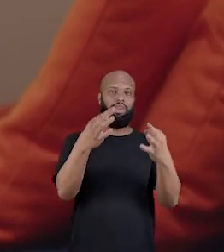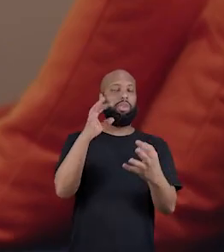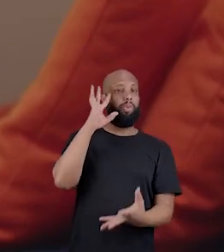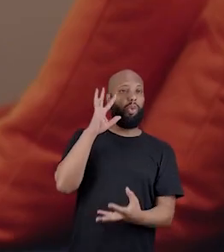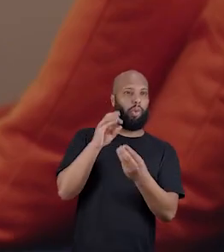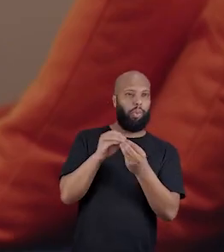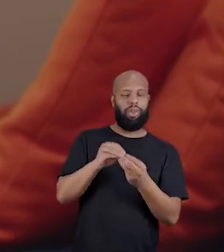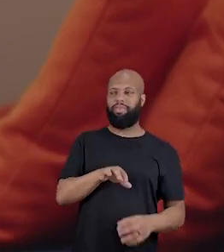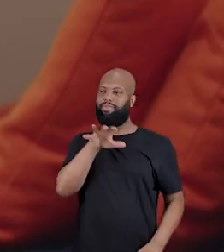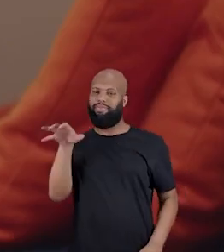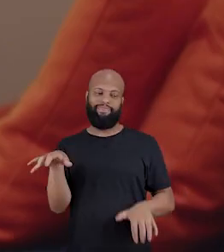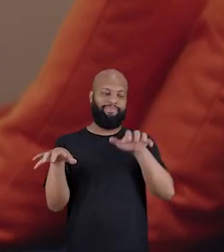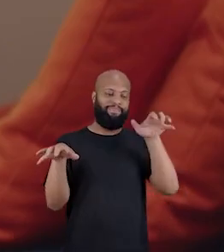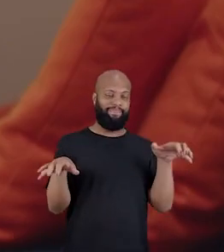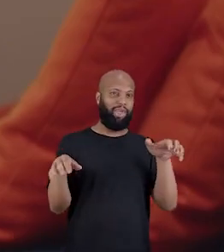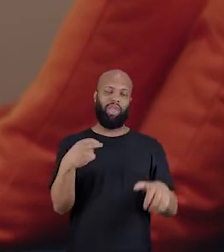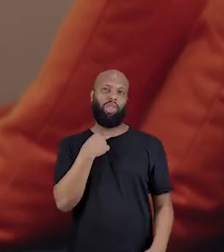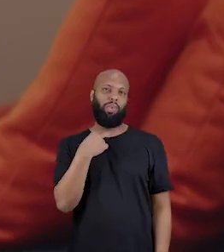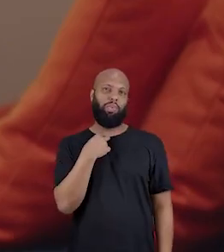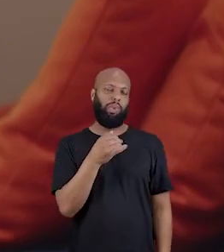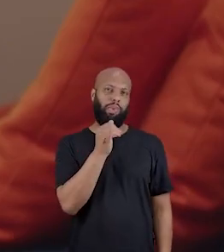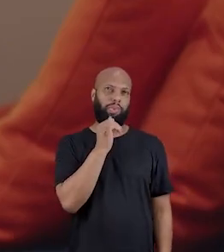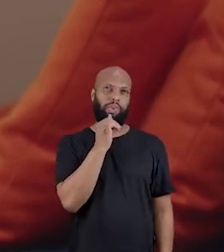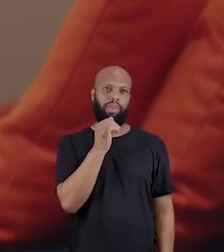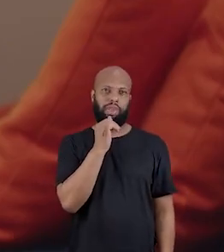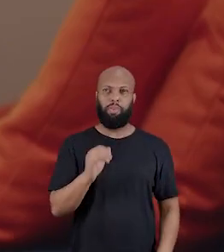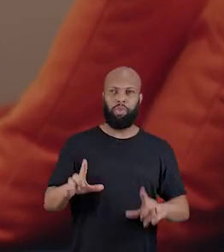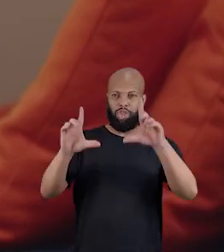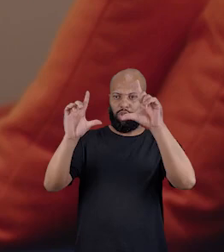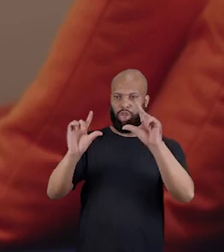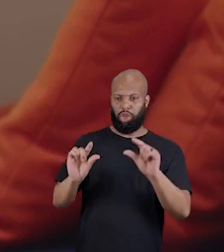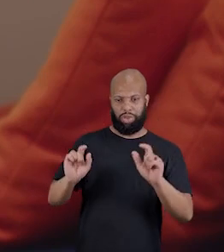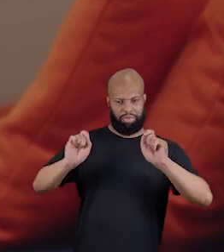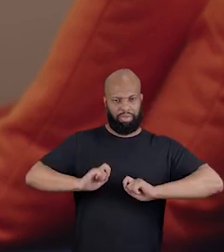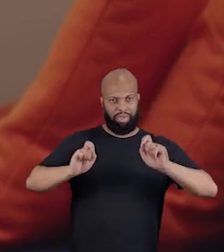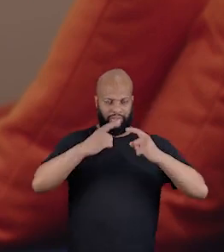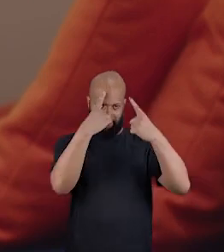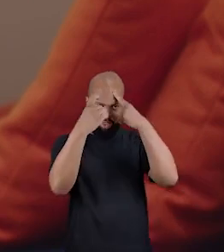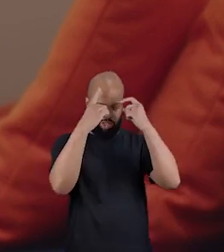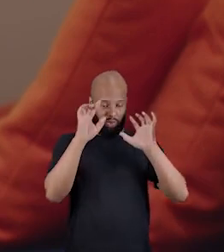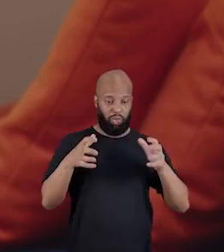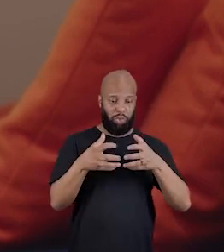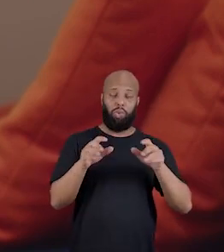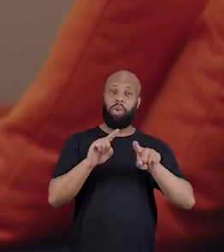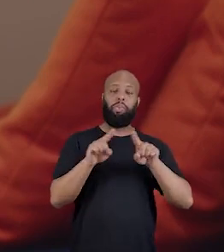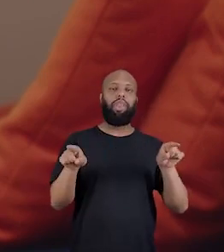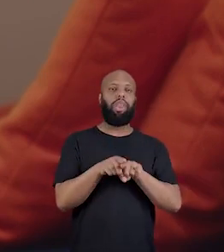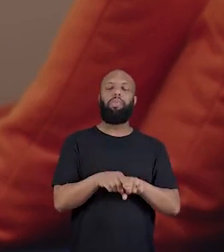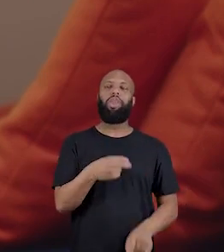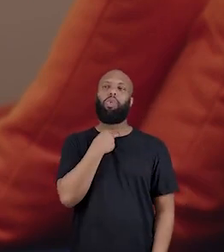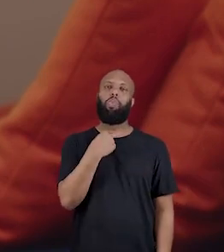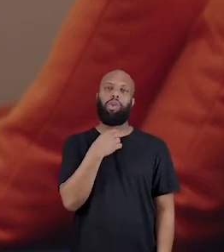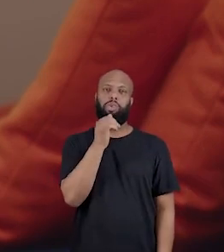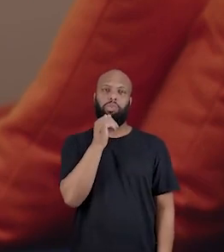para entender essas extremidades. Eu não posso diminuir o potencial criativo do meu time, mas eu também não posso